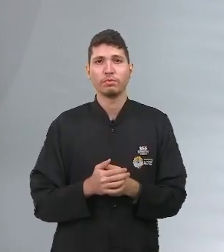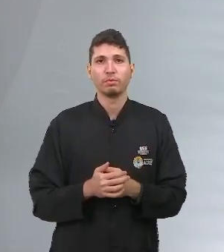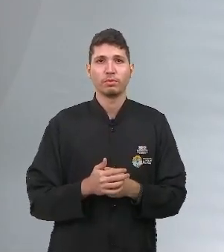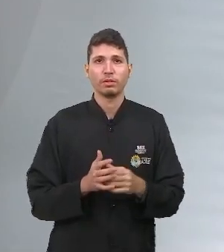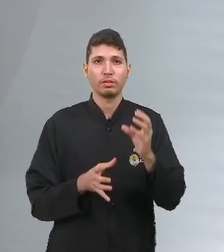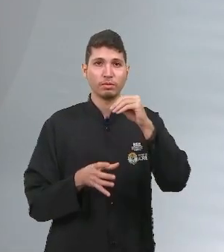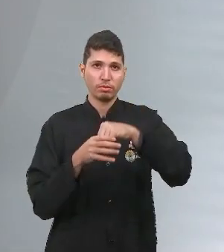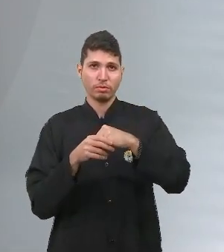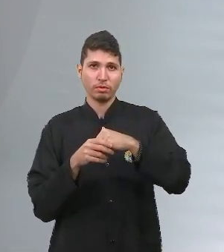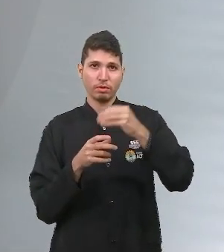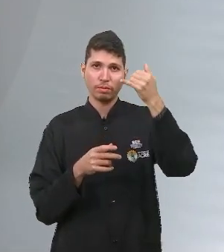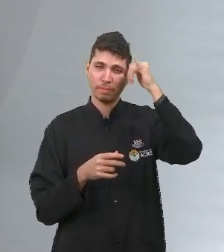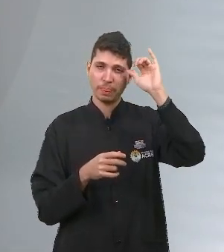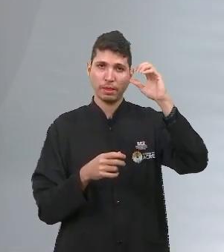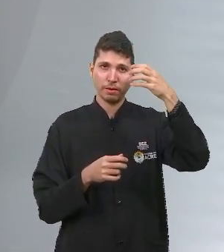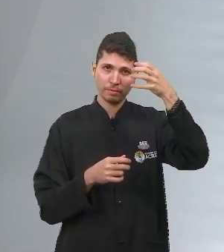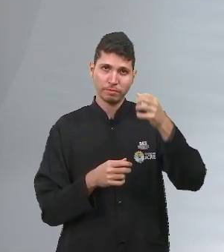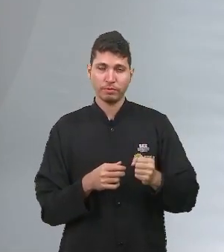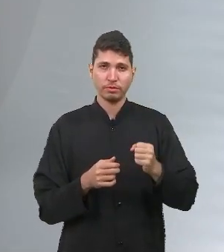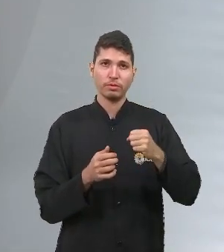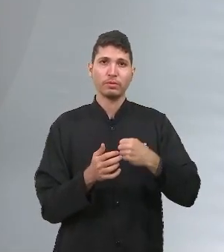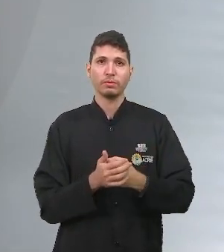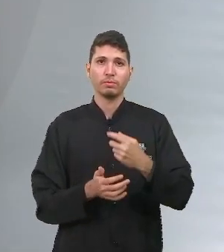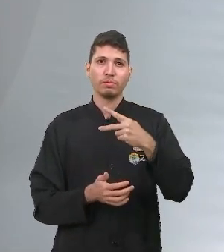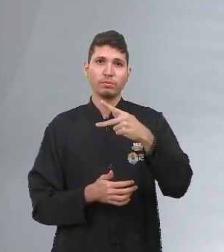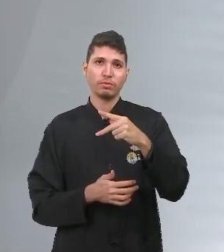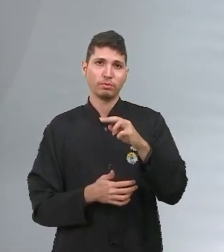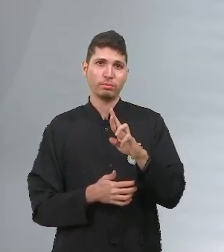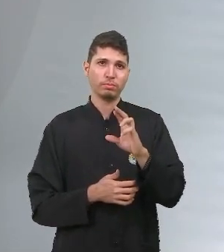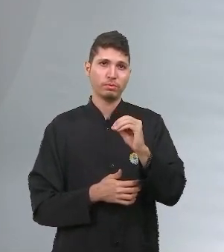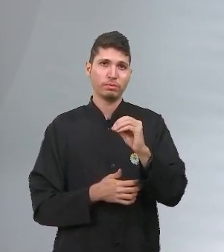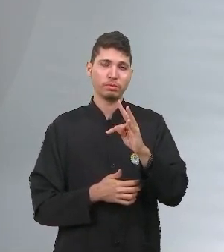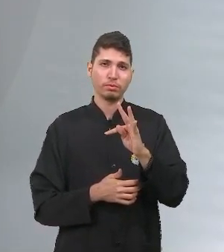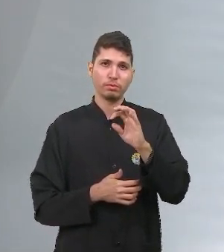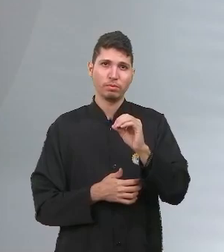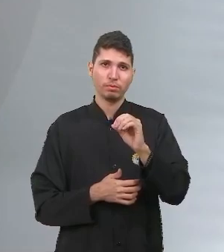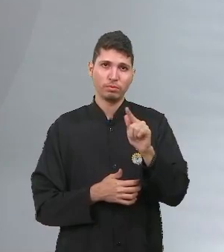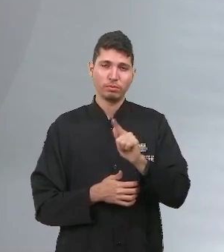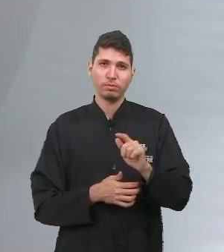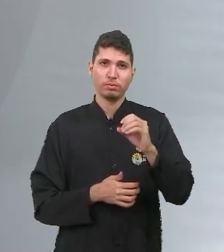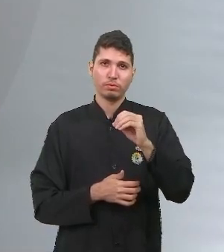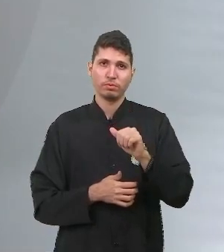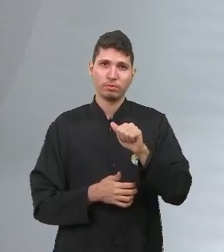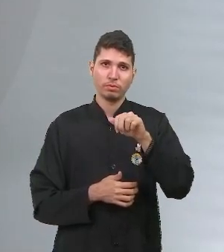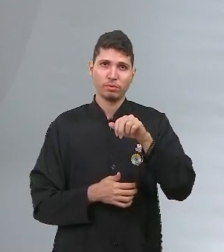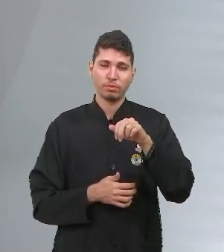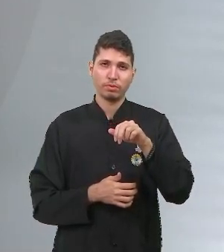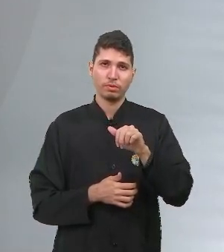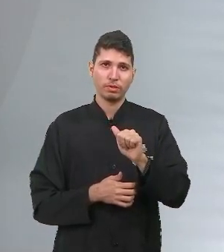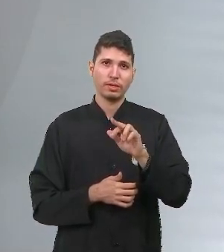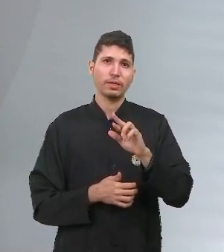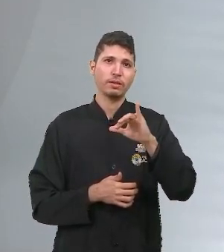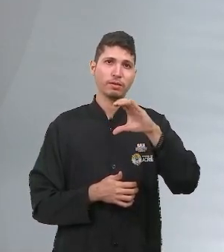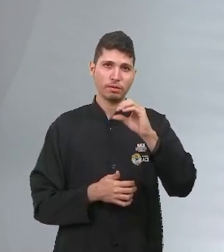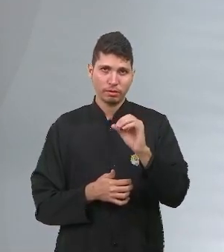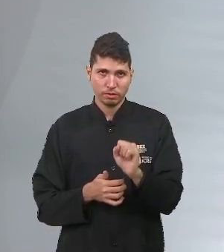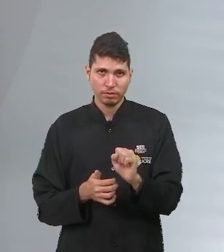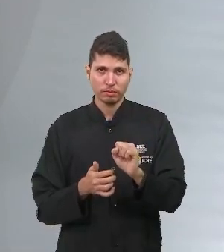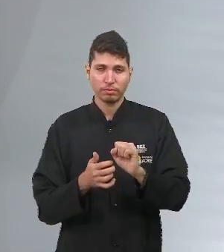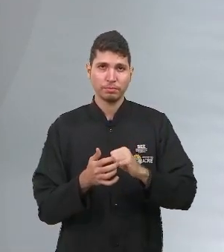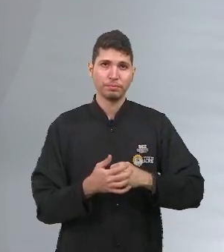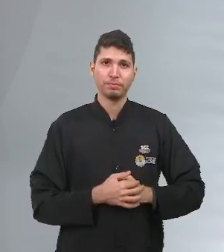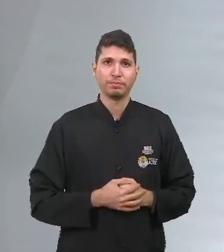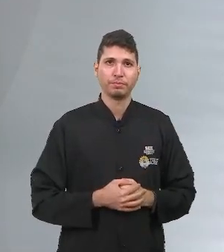Estão ali para digerir a celulose. Só assim, os ruminantes eles conseguem aproveitar os carboidratos que